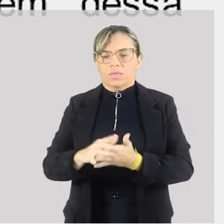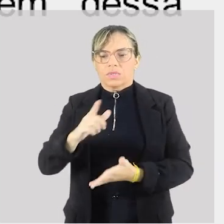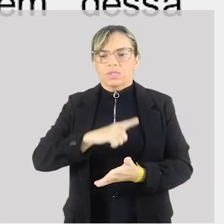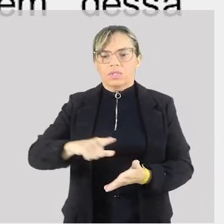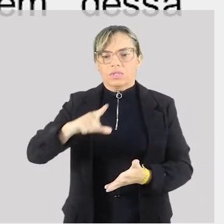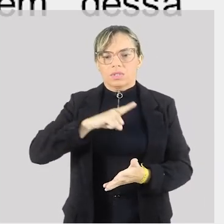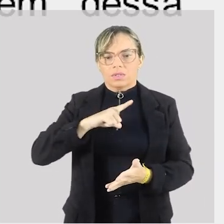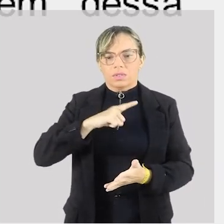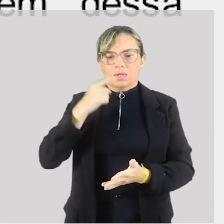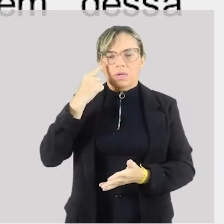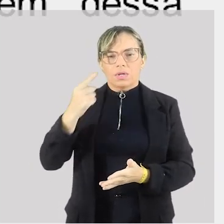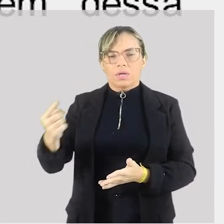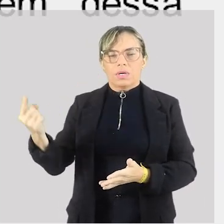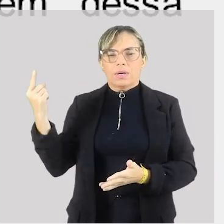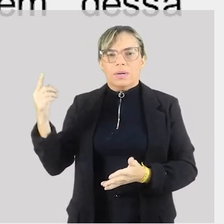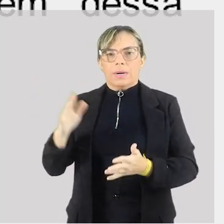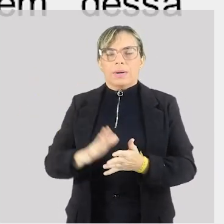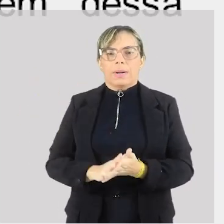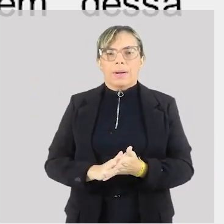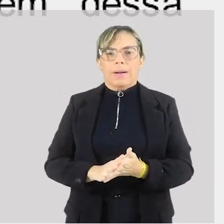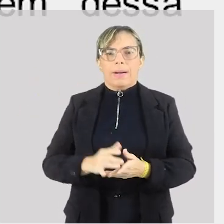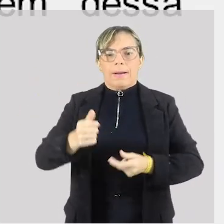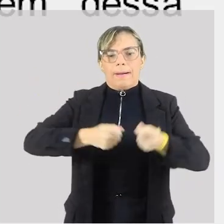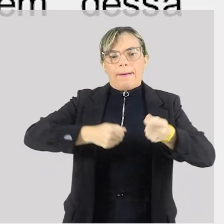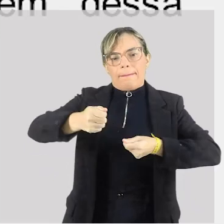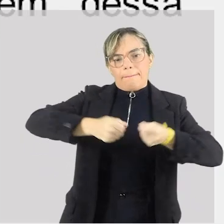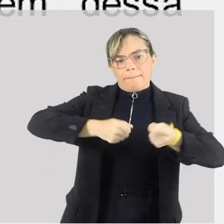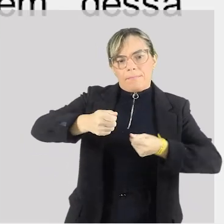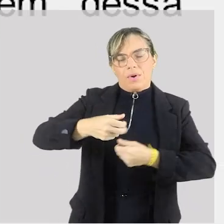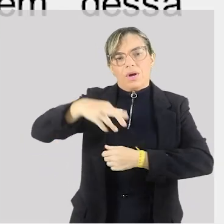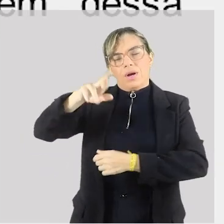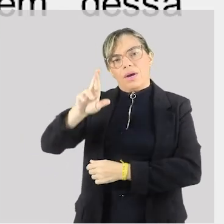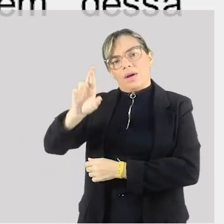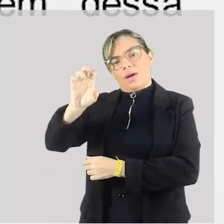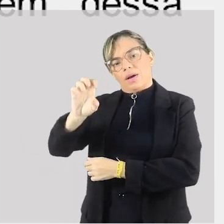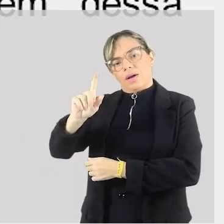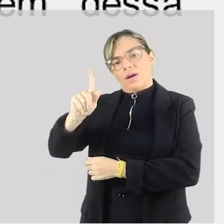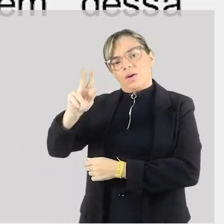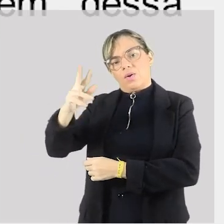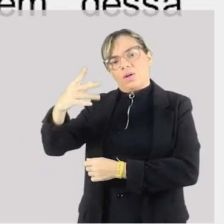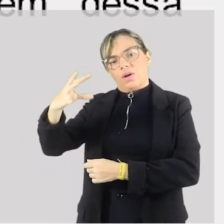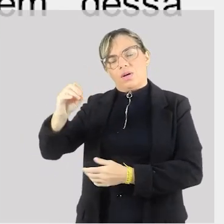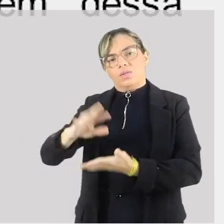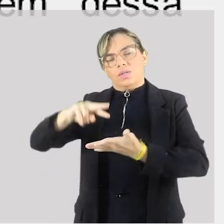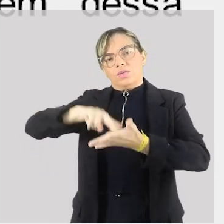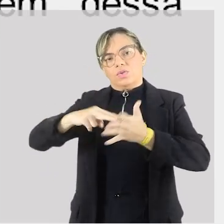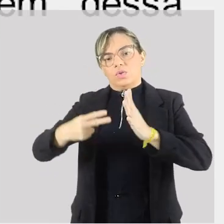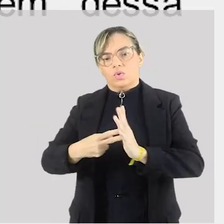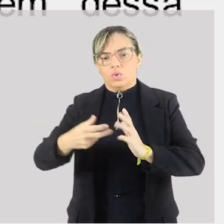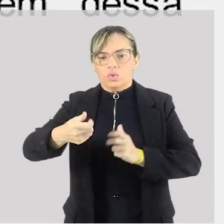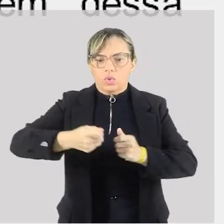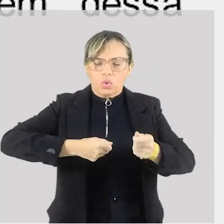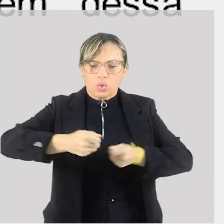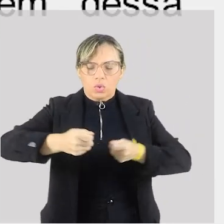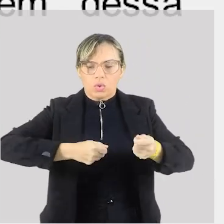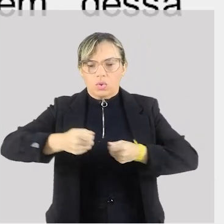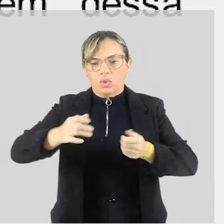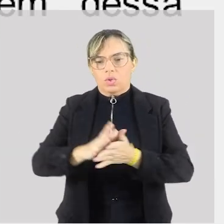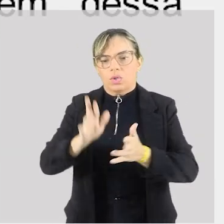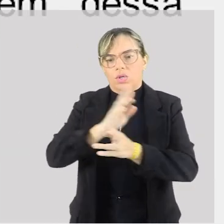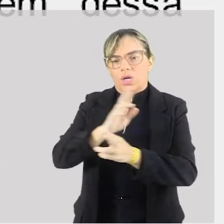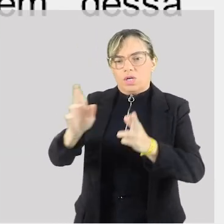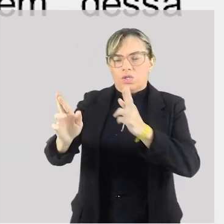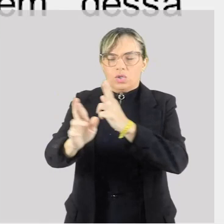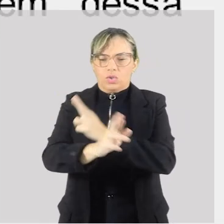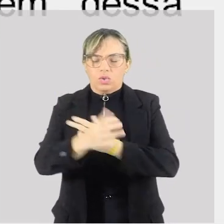a regulação, é o controle, a regulação das relações de trabalho, patrões e